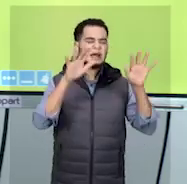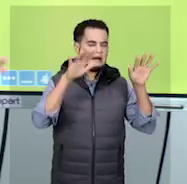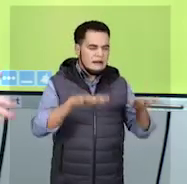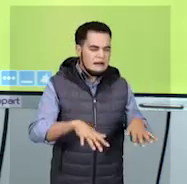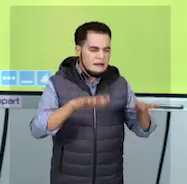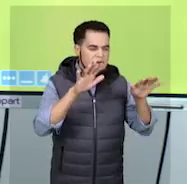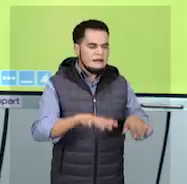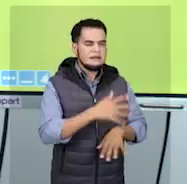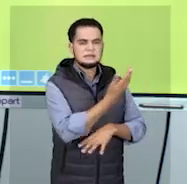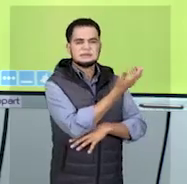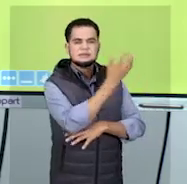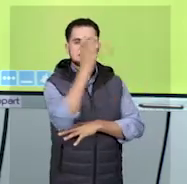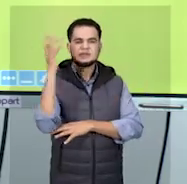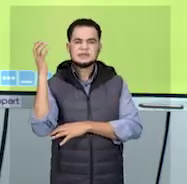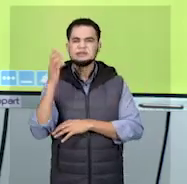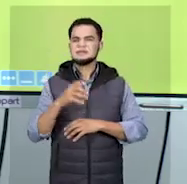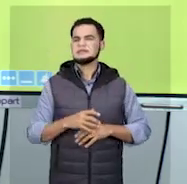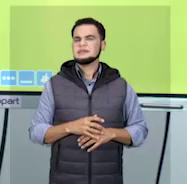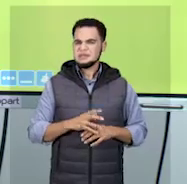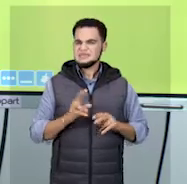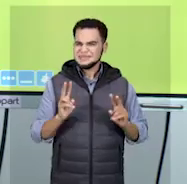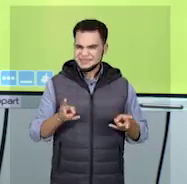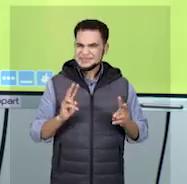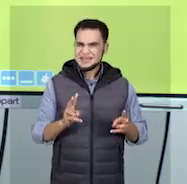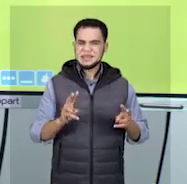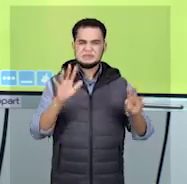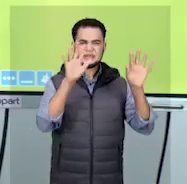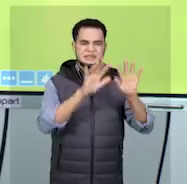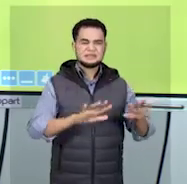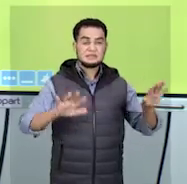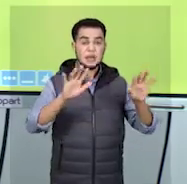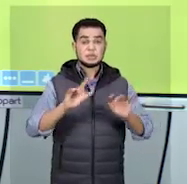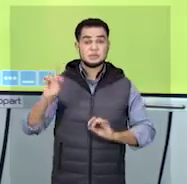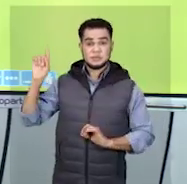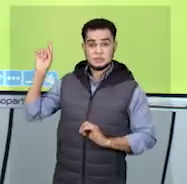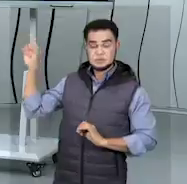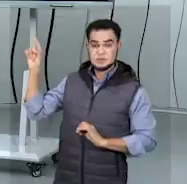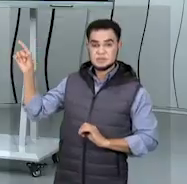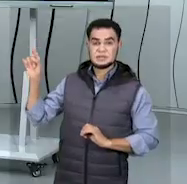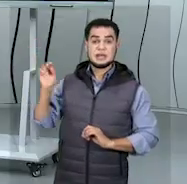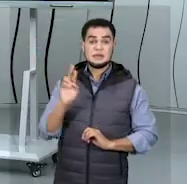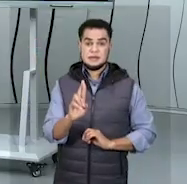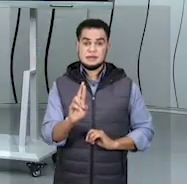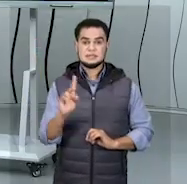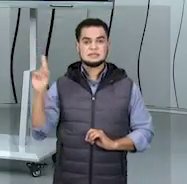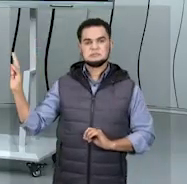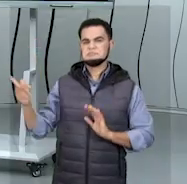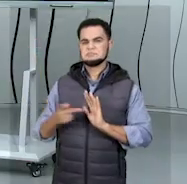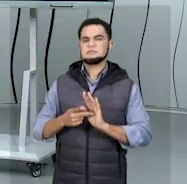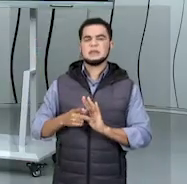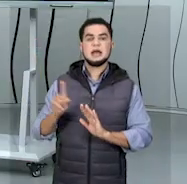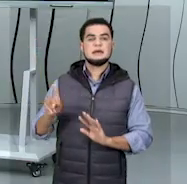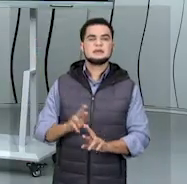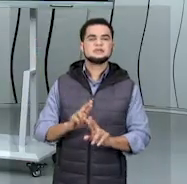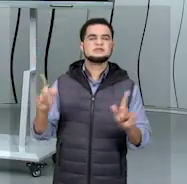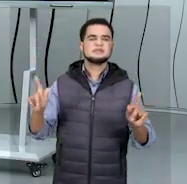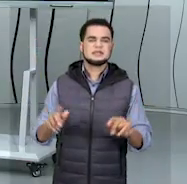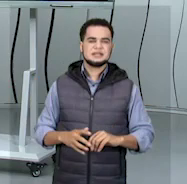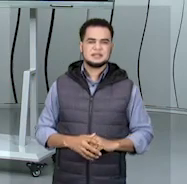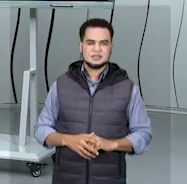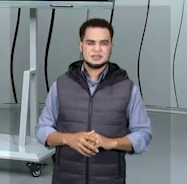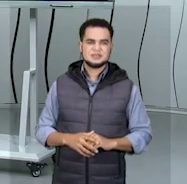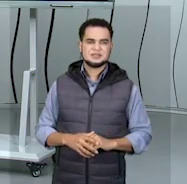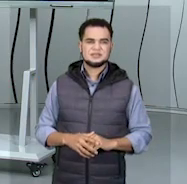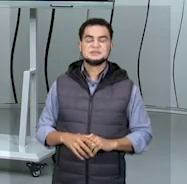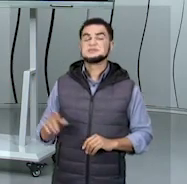no espaço, e aqui no realismo já é diferente. Lembra que a gente fala inversão dos ideais